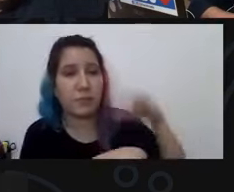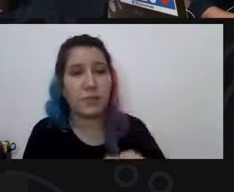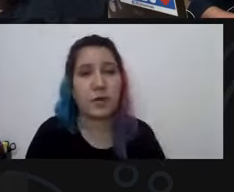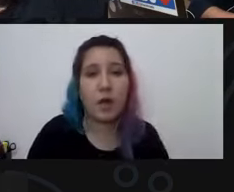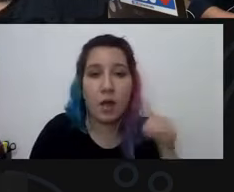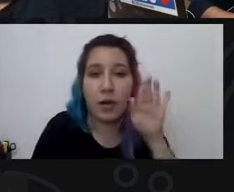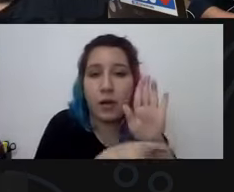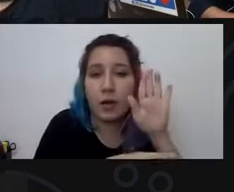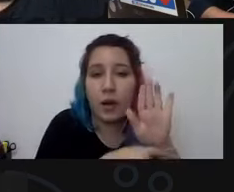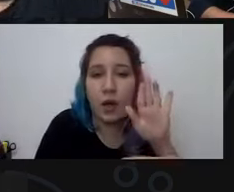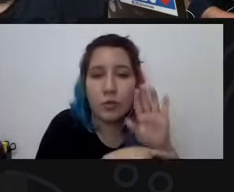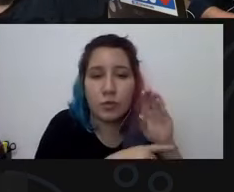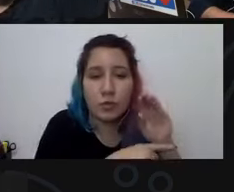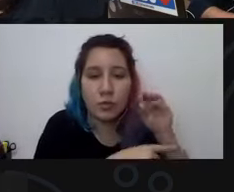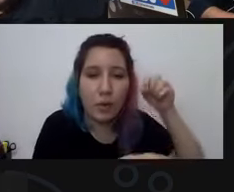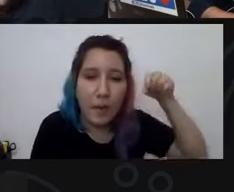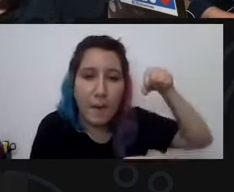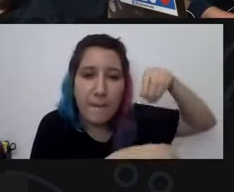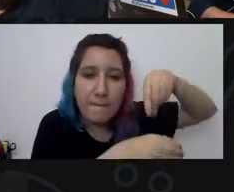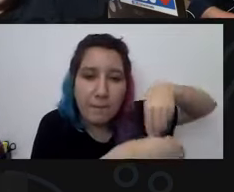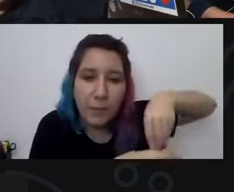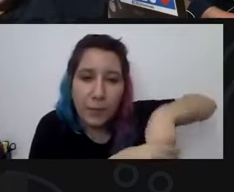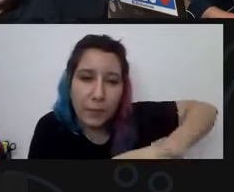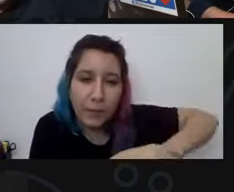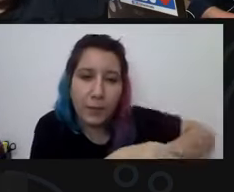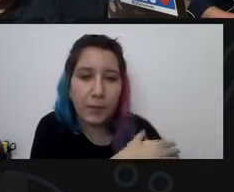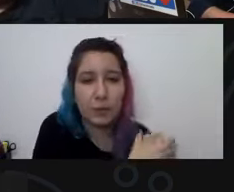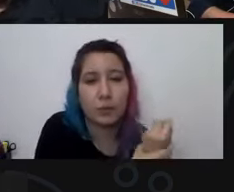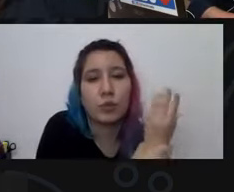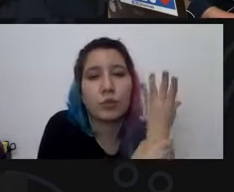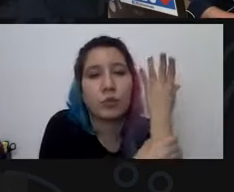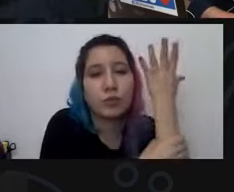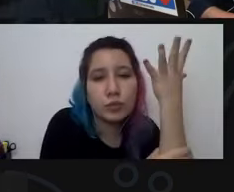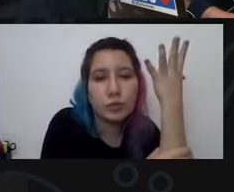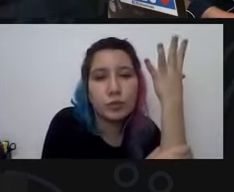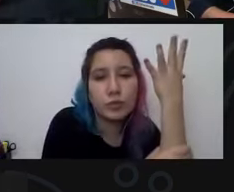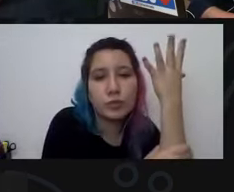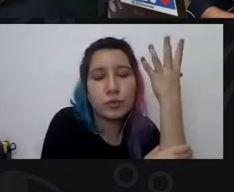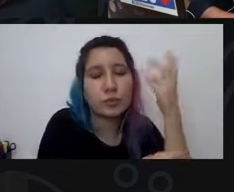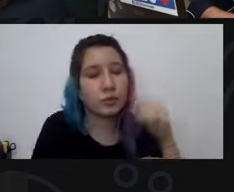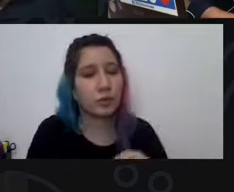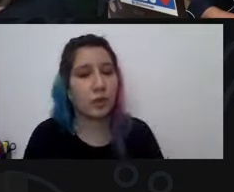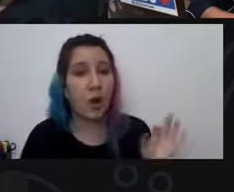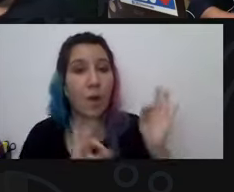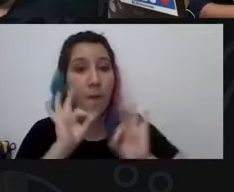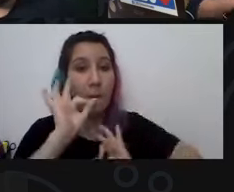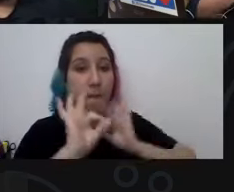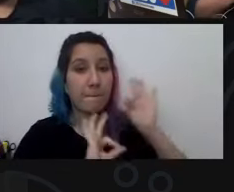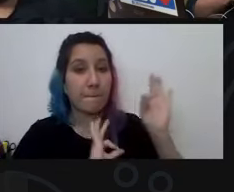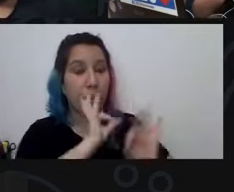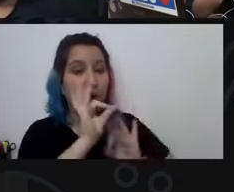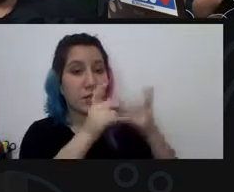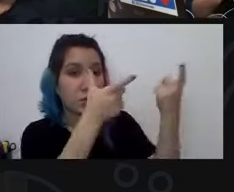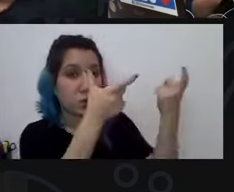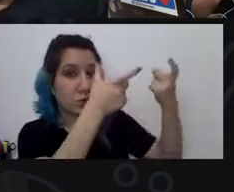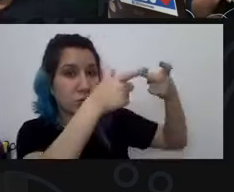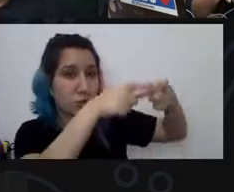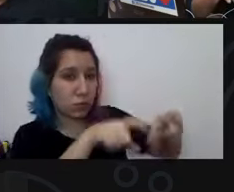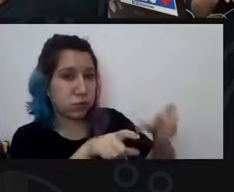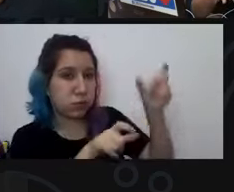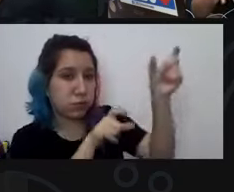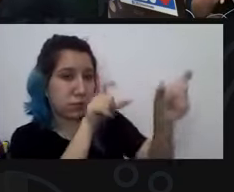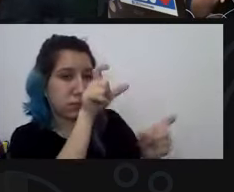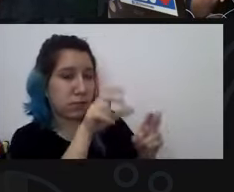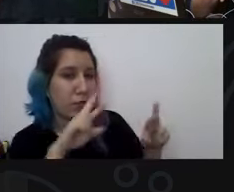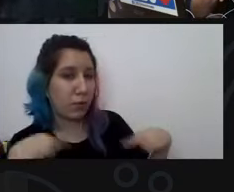Essa região aí dá para trabalhar com turismo rural também, né? Então, é questão organizar os lugares, as pessoas, ter